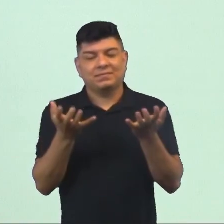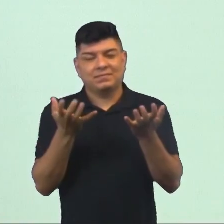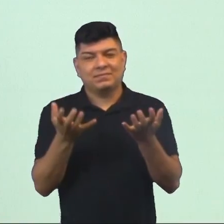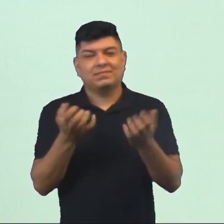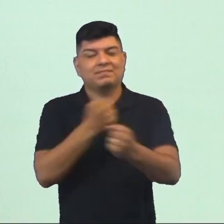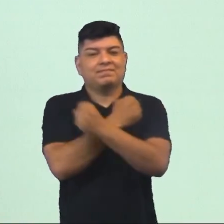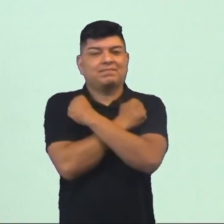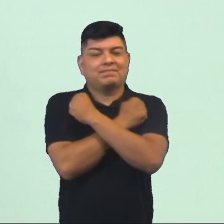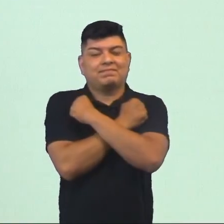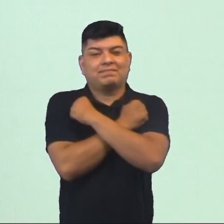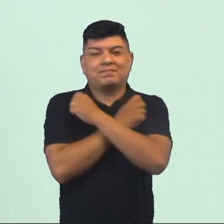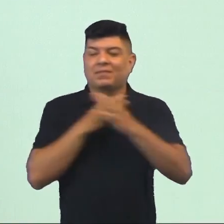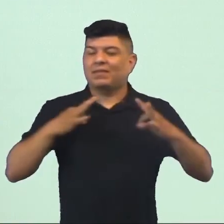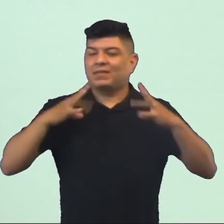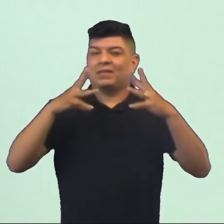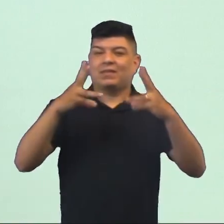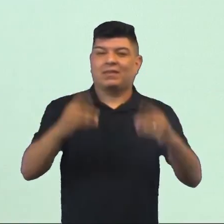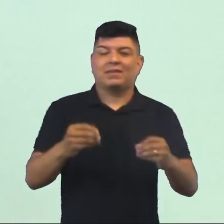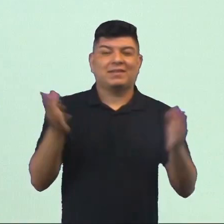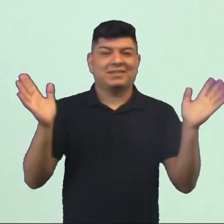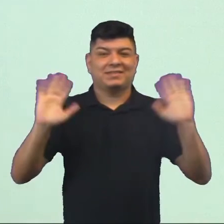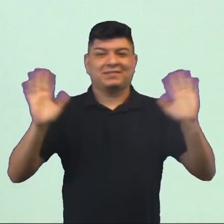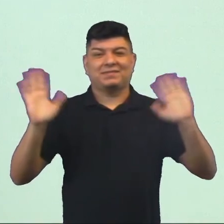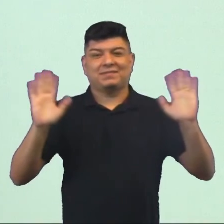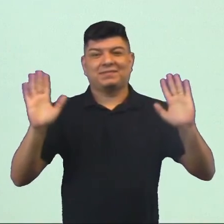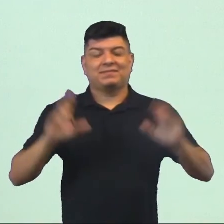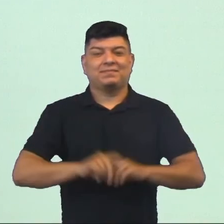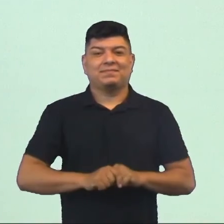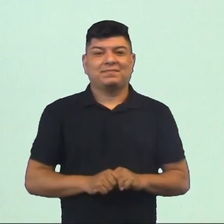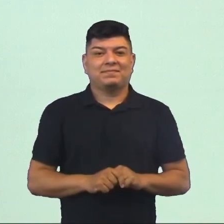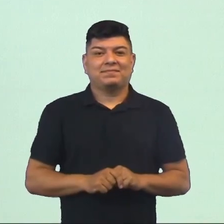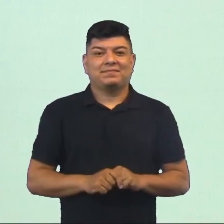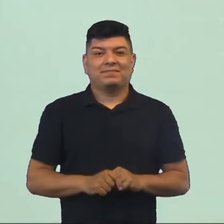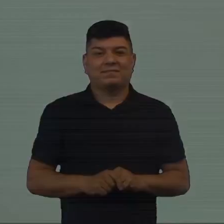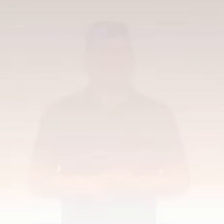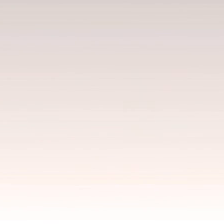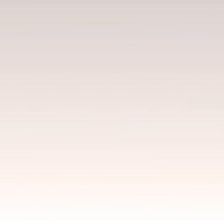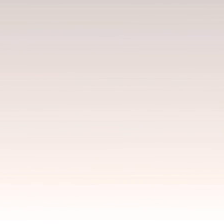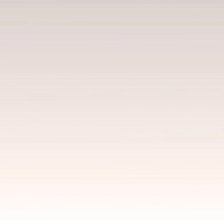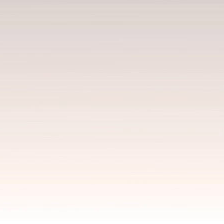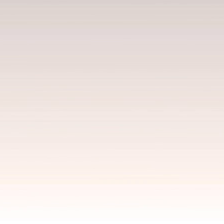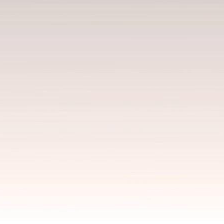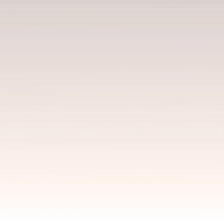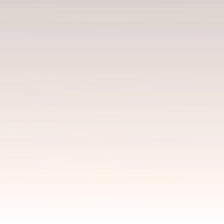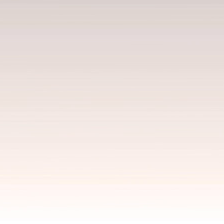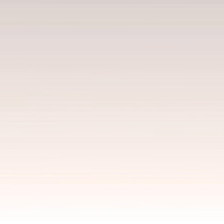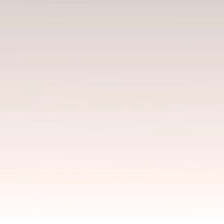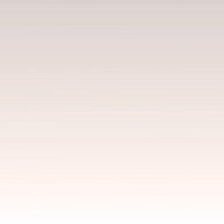permitir. Um forte abraço a todos e tchau, tchau, gente.